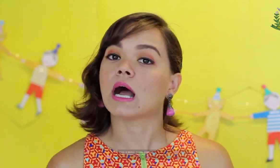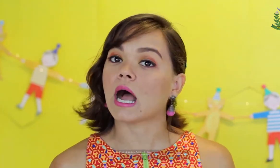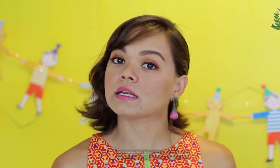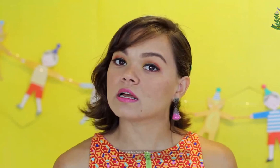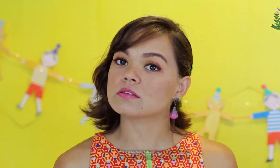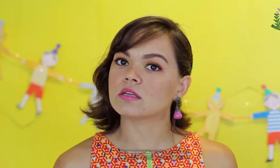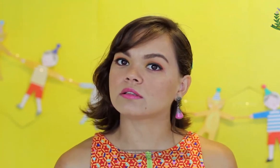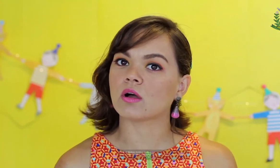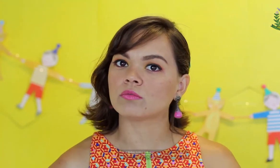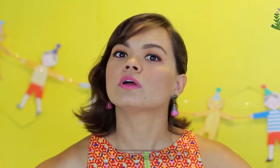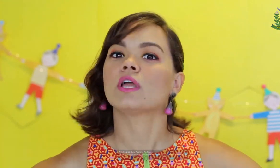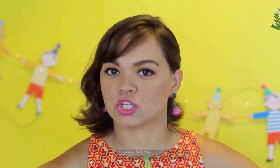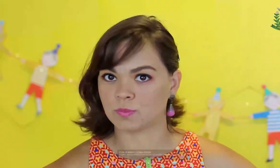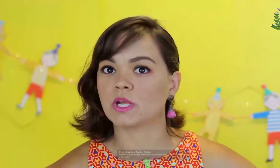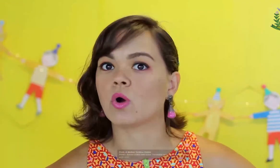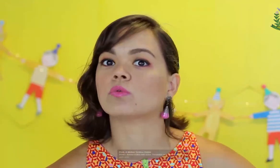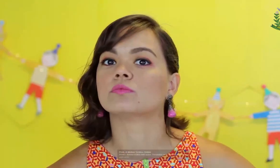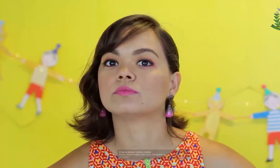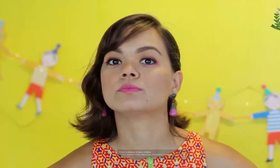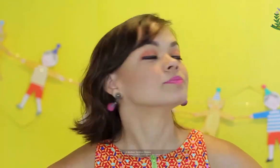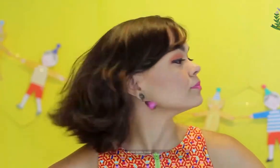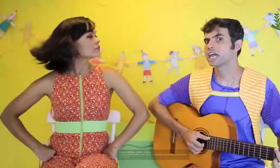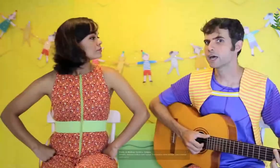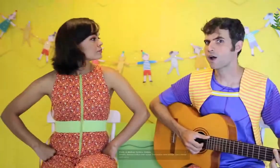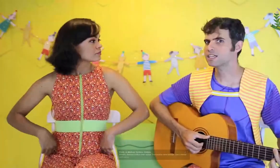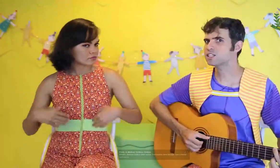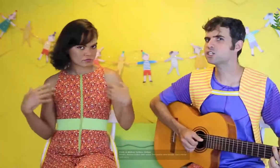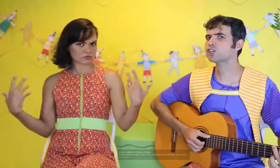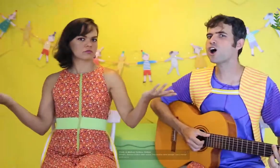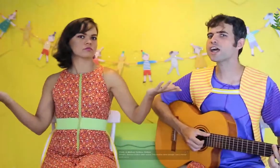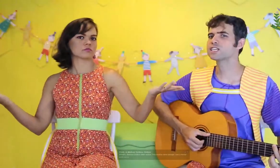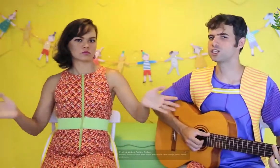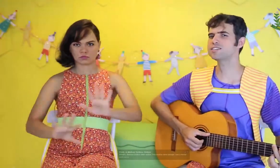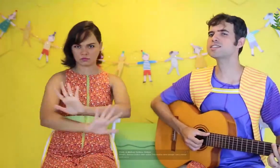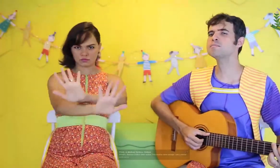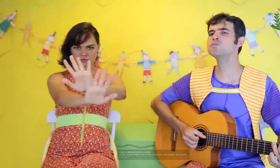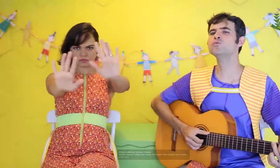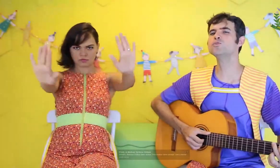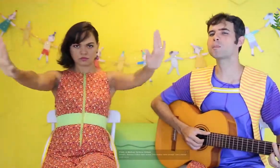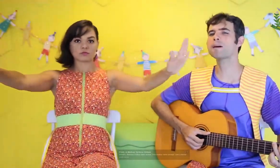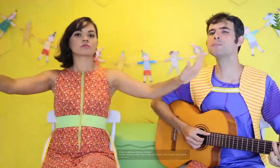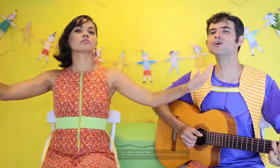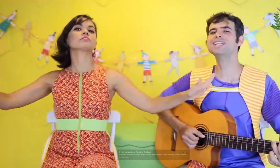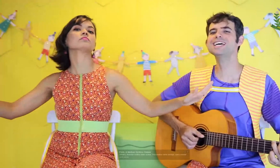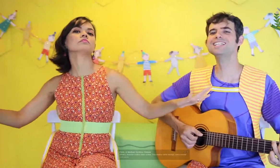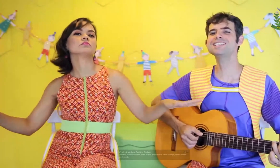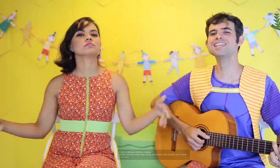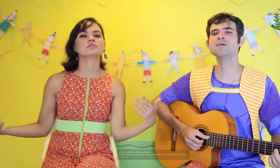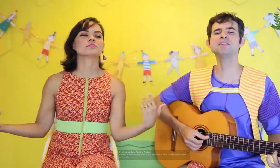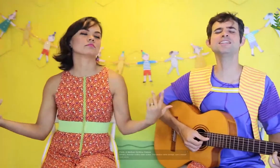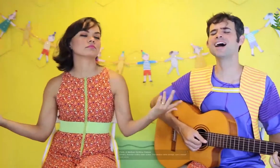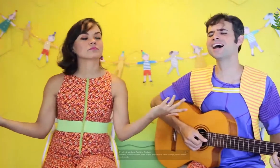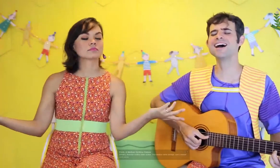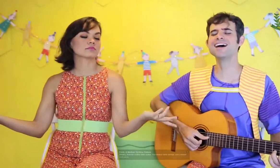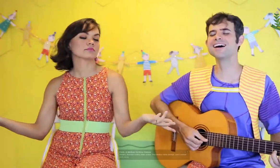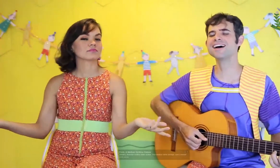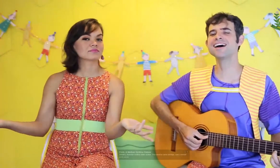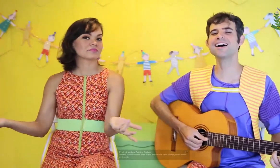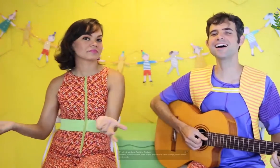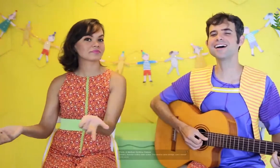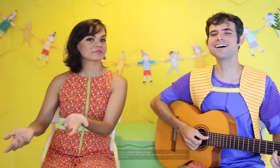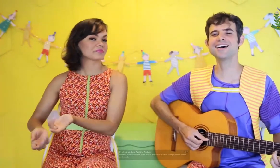queria. Anansi, então, explicou. Quero as histórias desse mundo pra poder